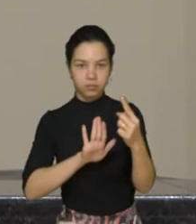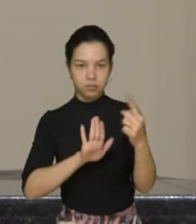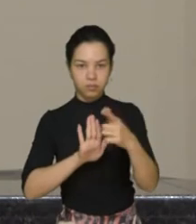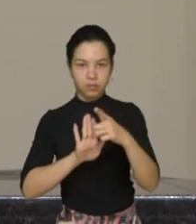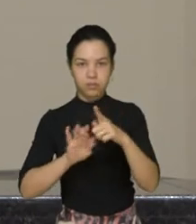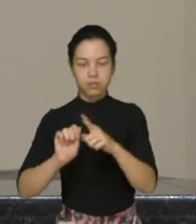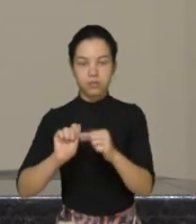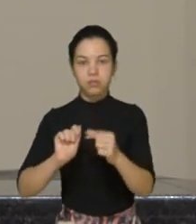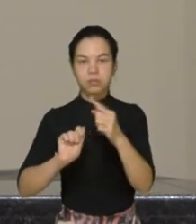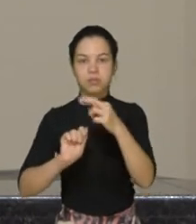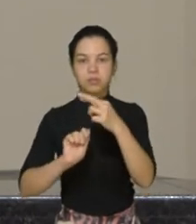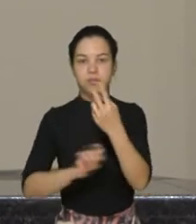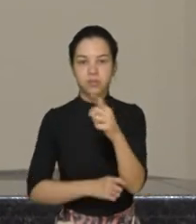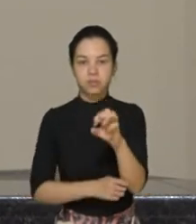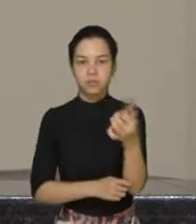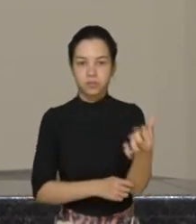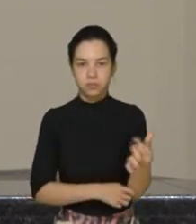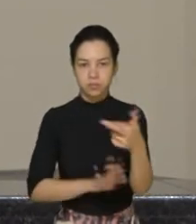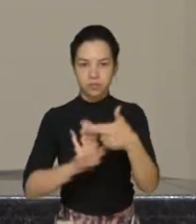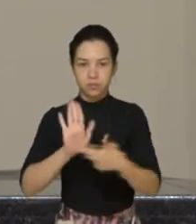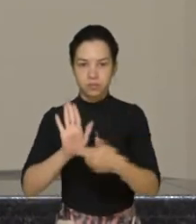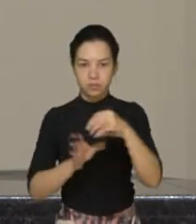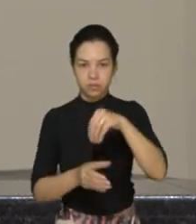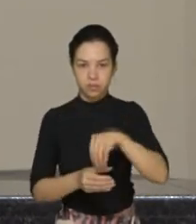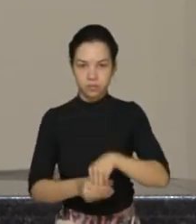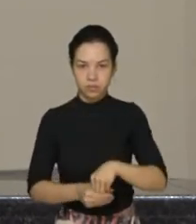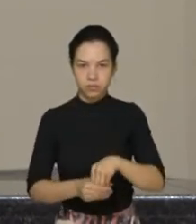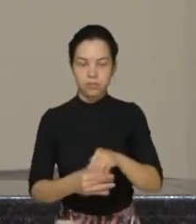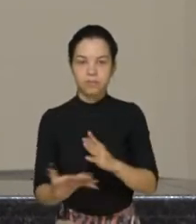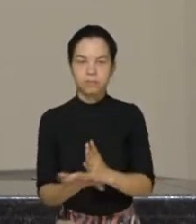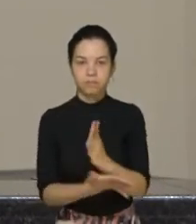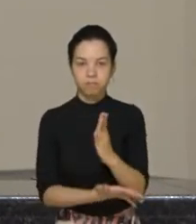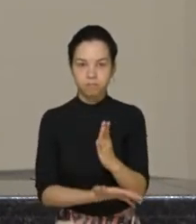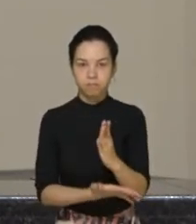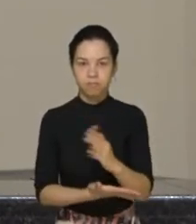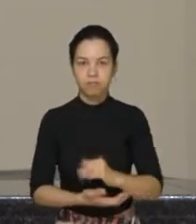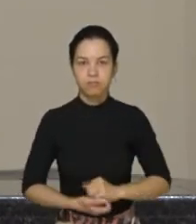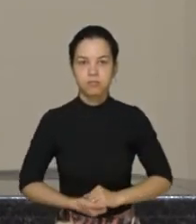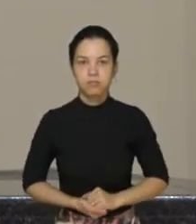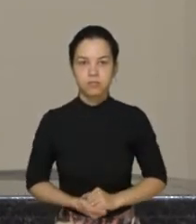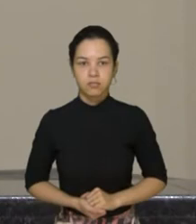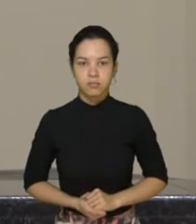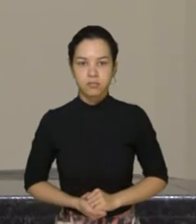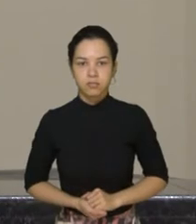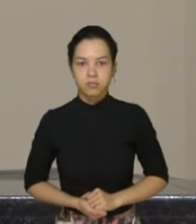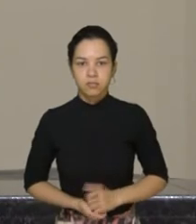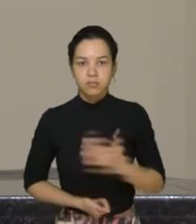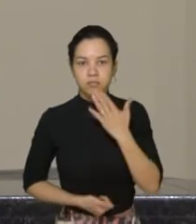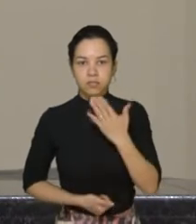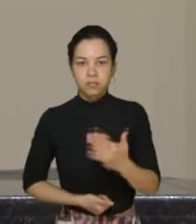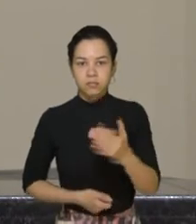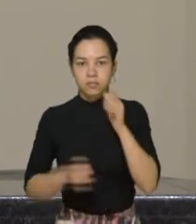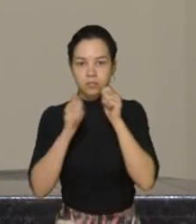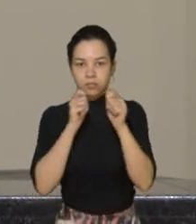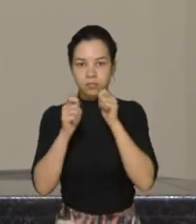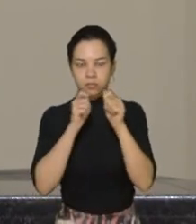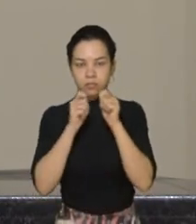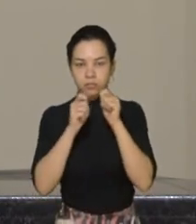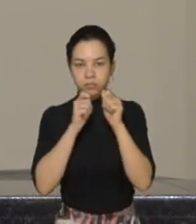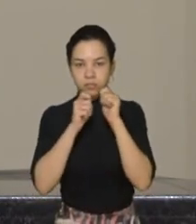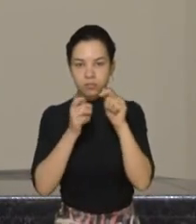106 do Regimento Interno, do a ata por aprovado. Solicito a assessoria que